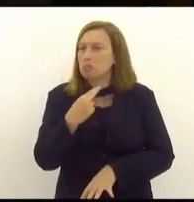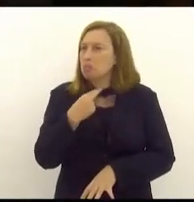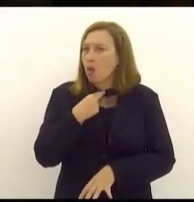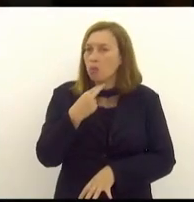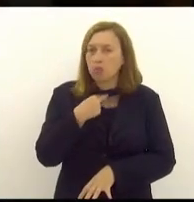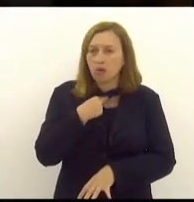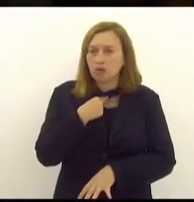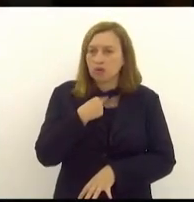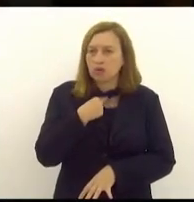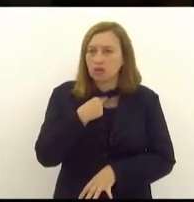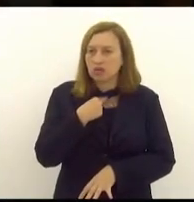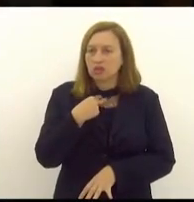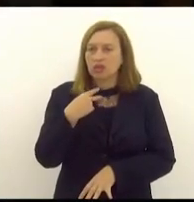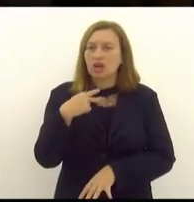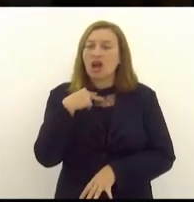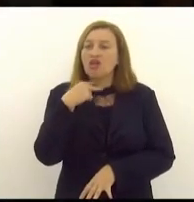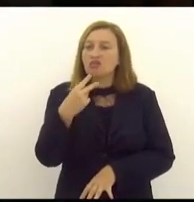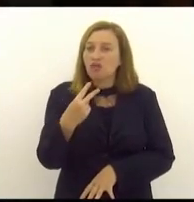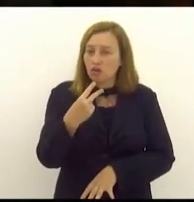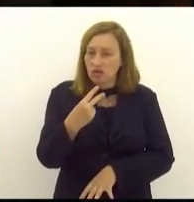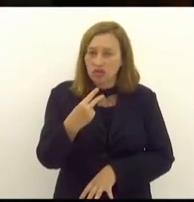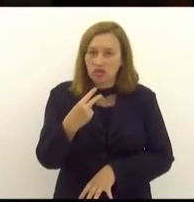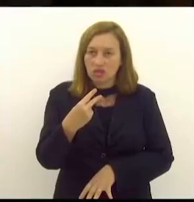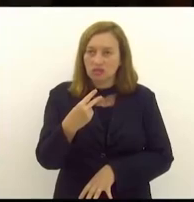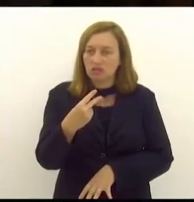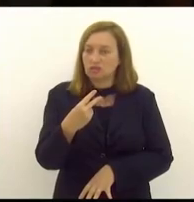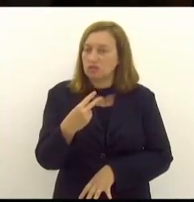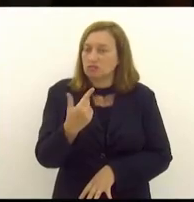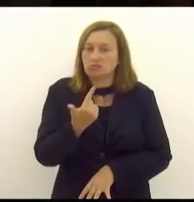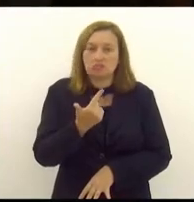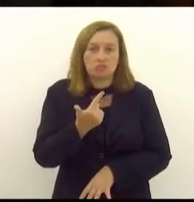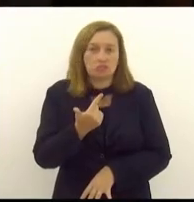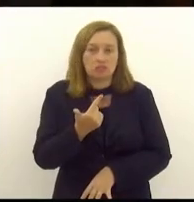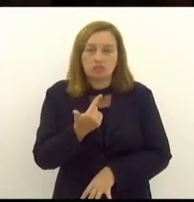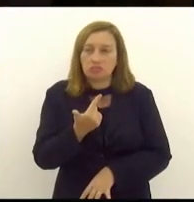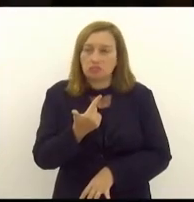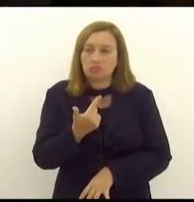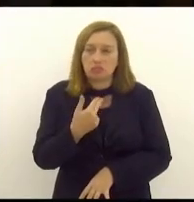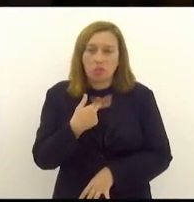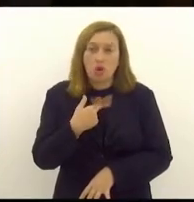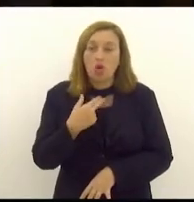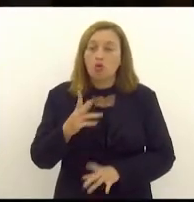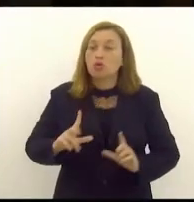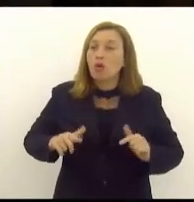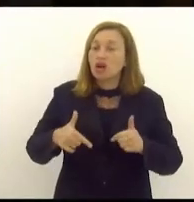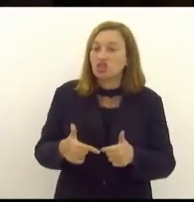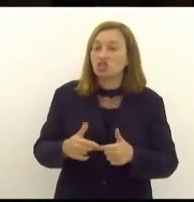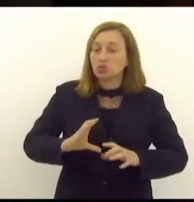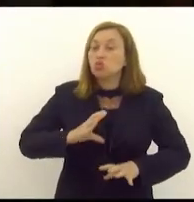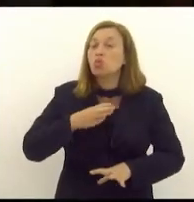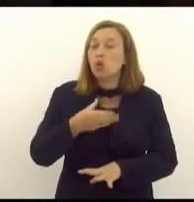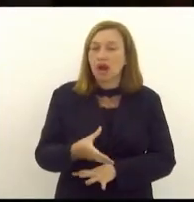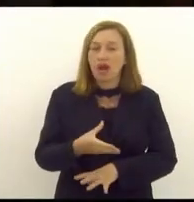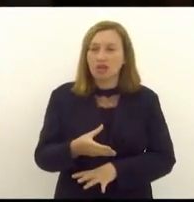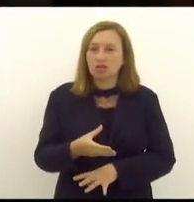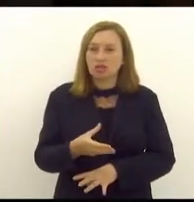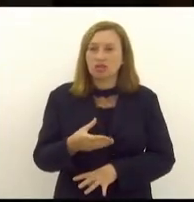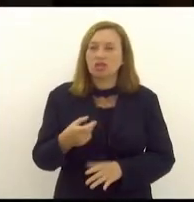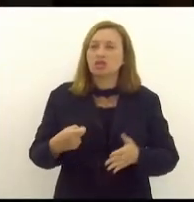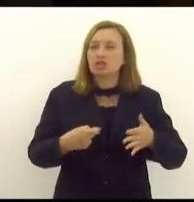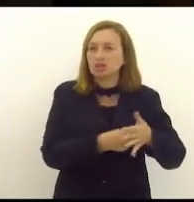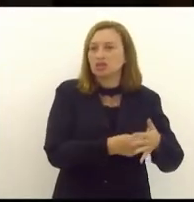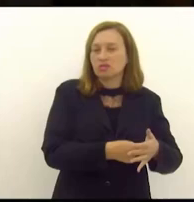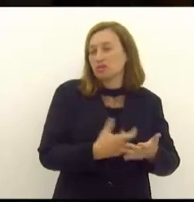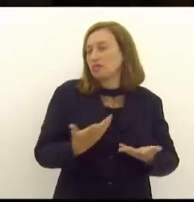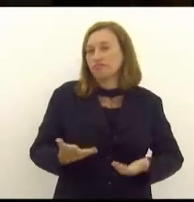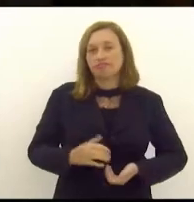ter a sua fala ou o seu ou a sua ato seu ato de coragem indonunciar